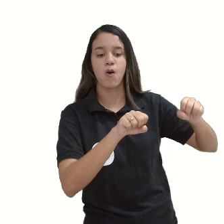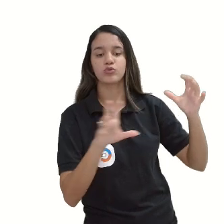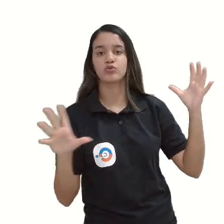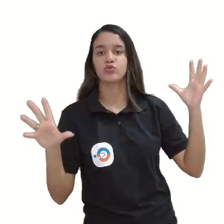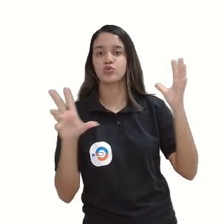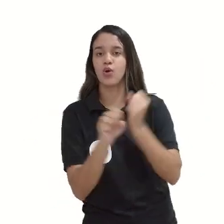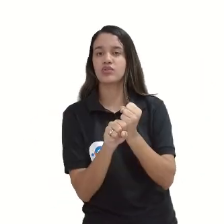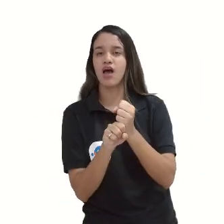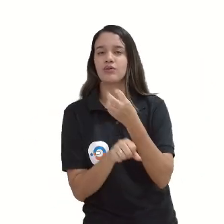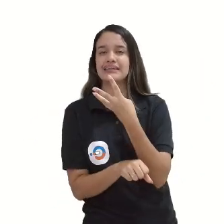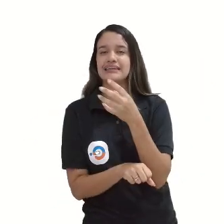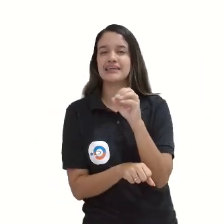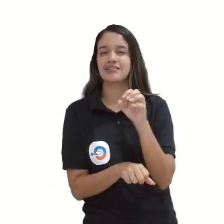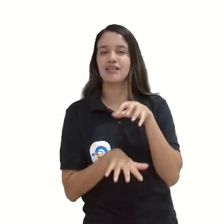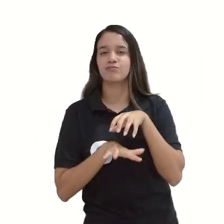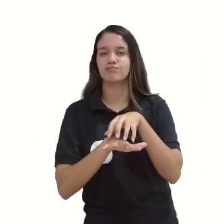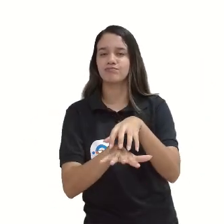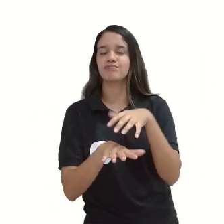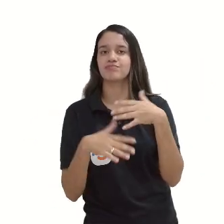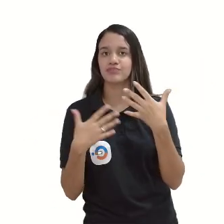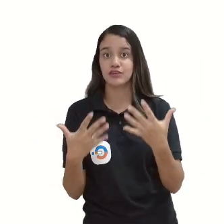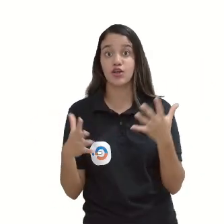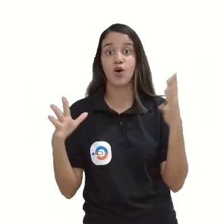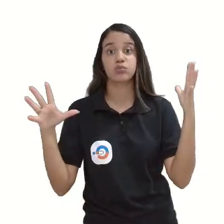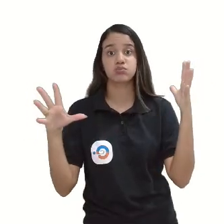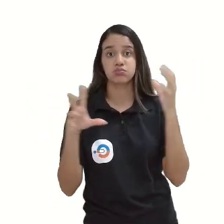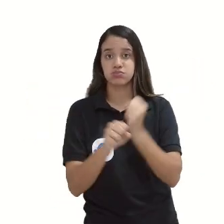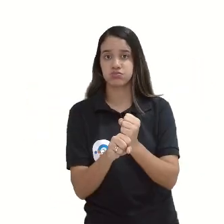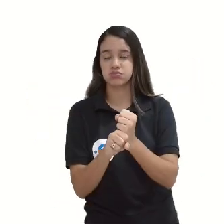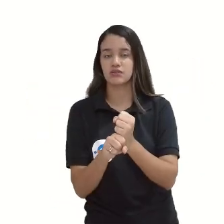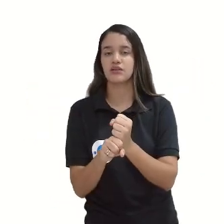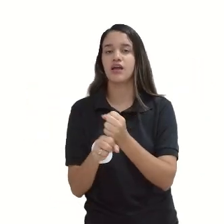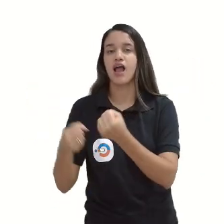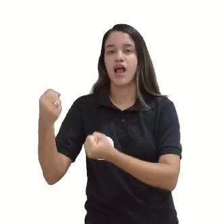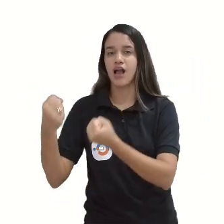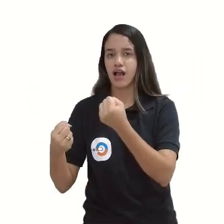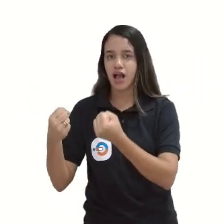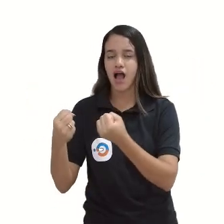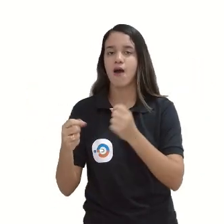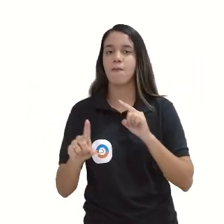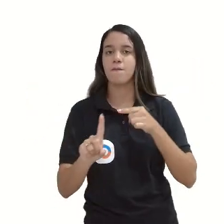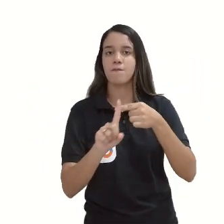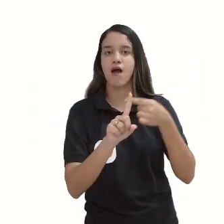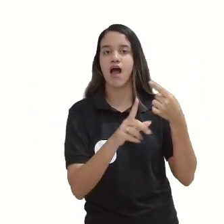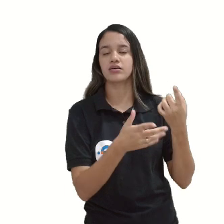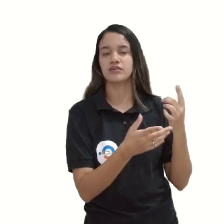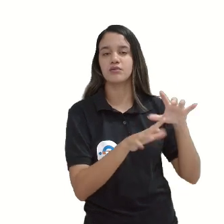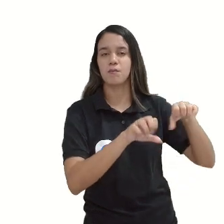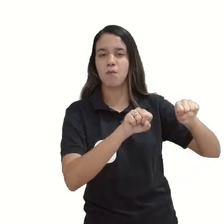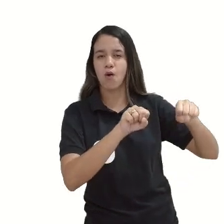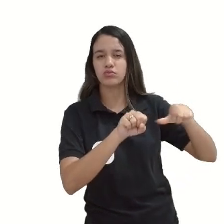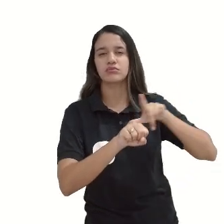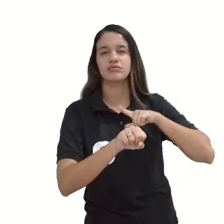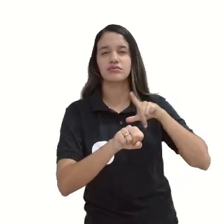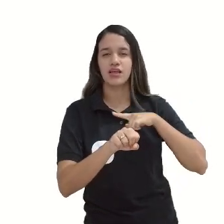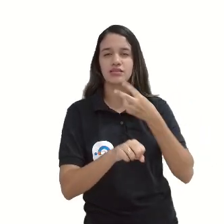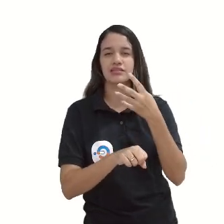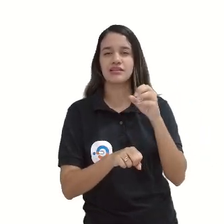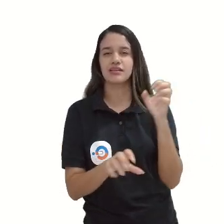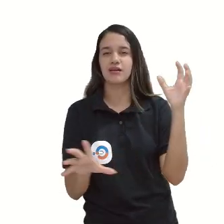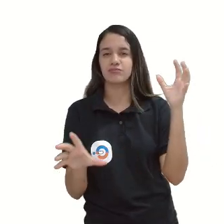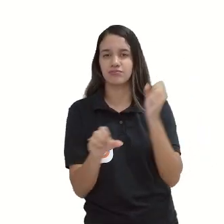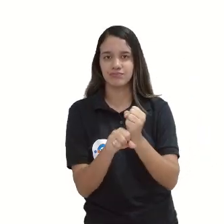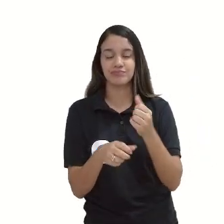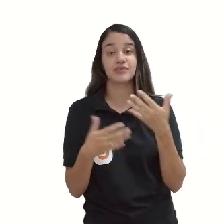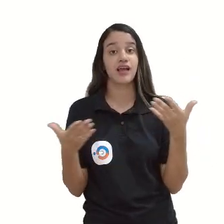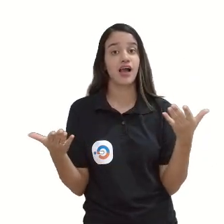de 30 veículos. Ou seja, juntando o número de carros com o número de motos, eu tenho 30 veículos. Outro detalhe